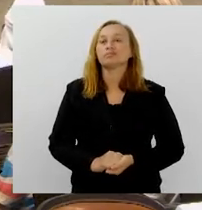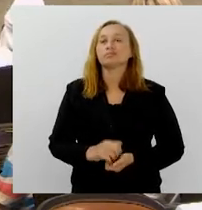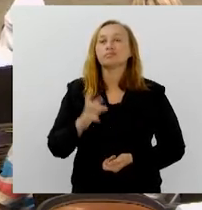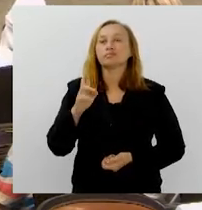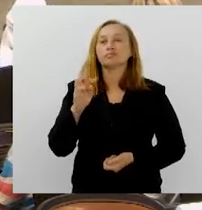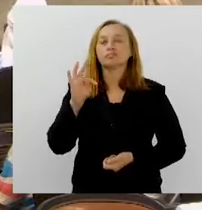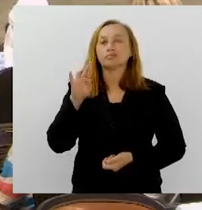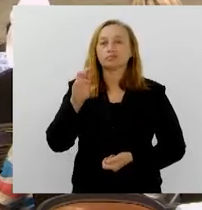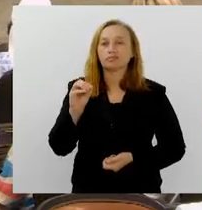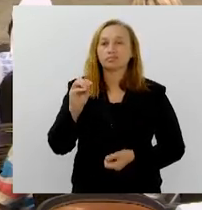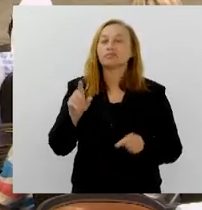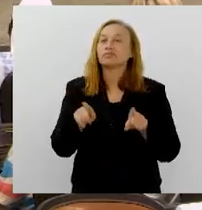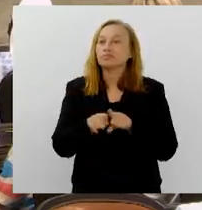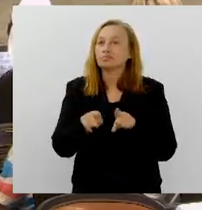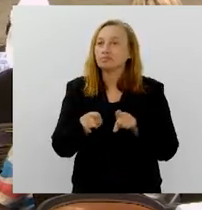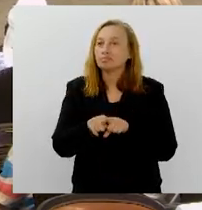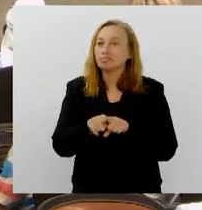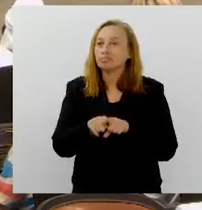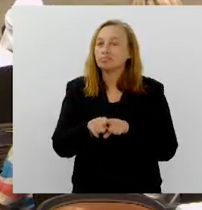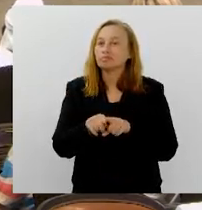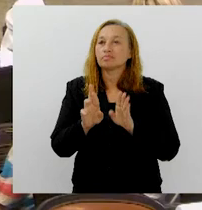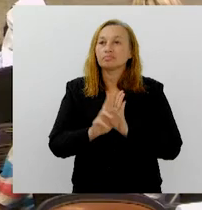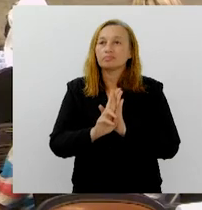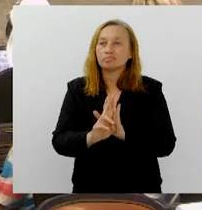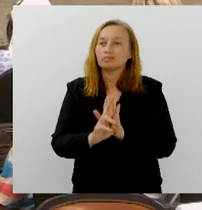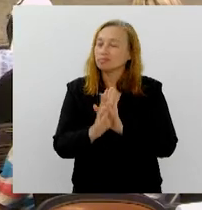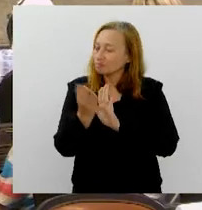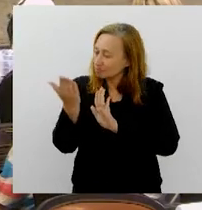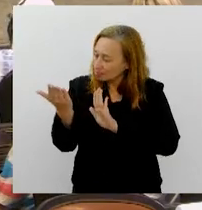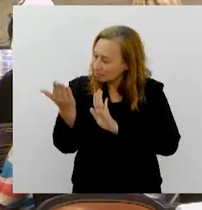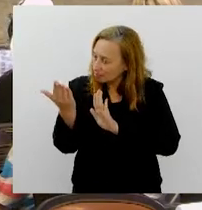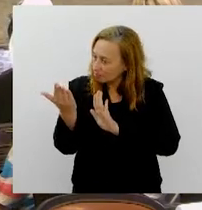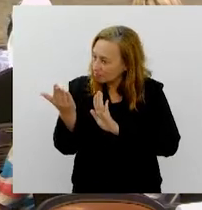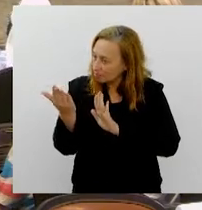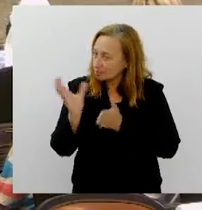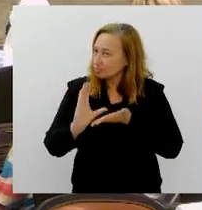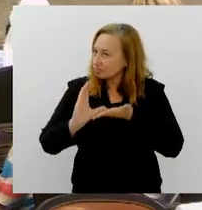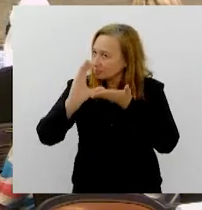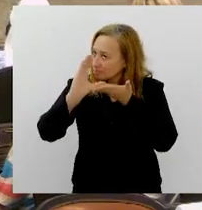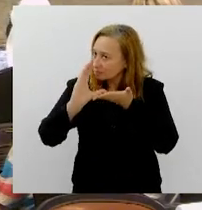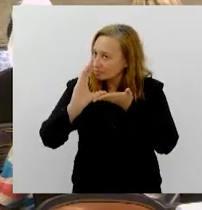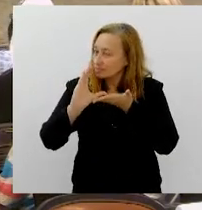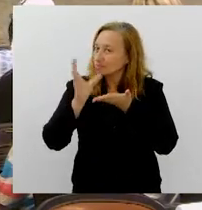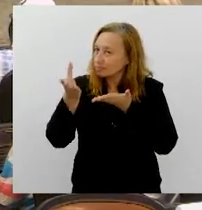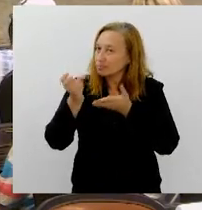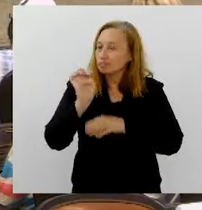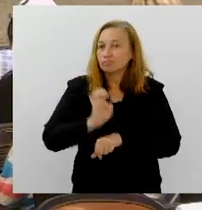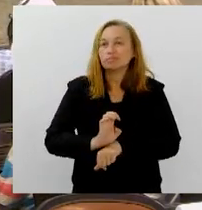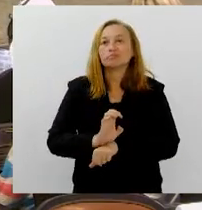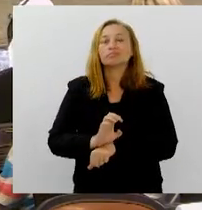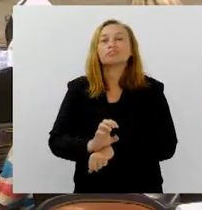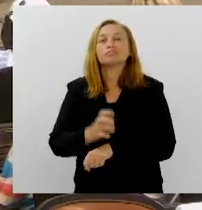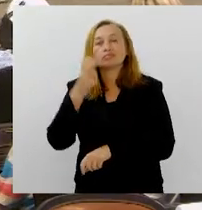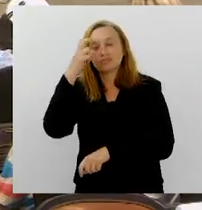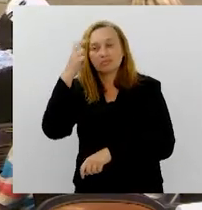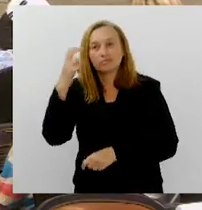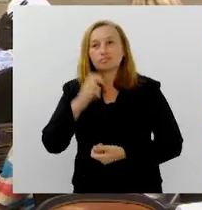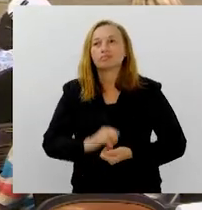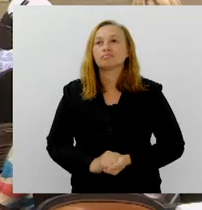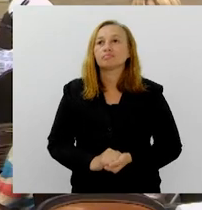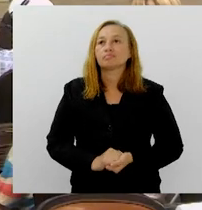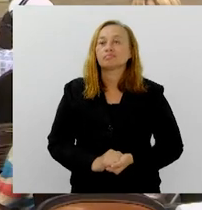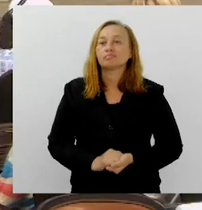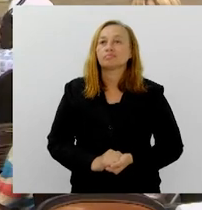Rangel, e, por óbvio, a representação do Conselho Estadual de Cultura, que faz